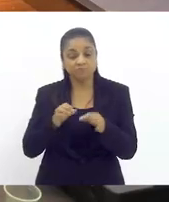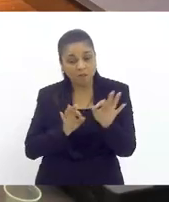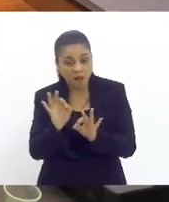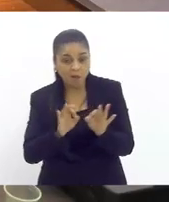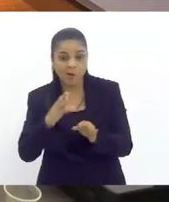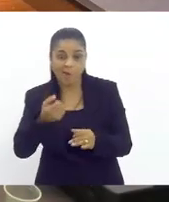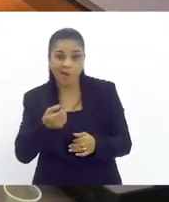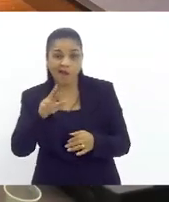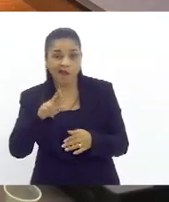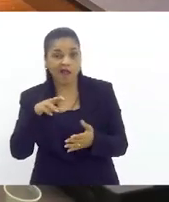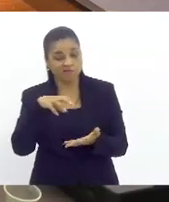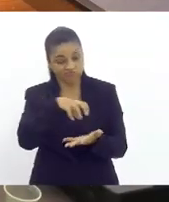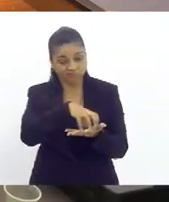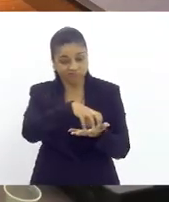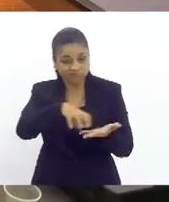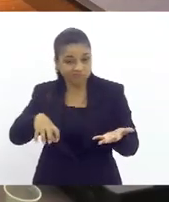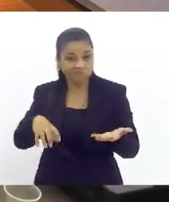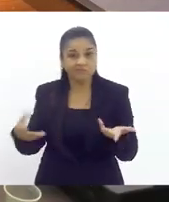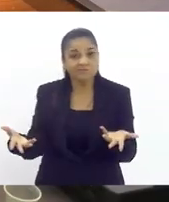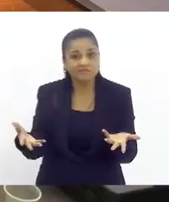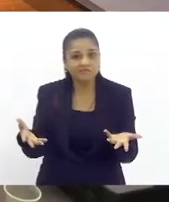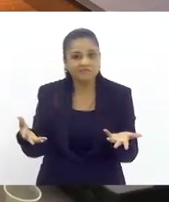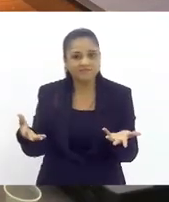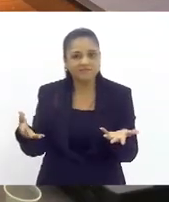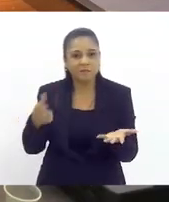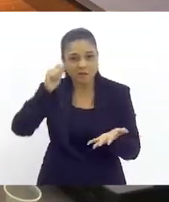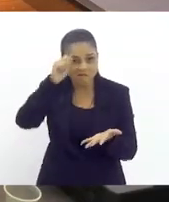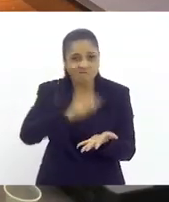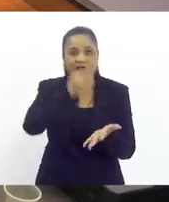não estamos Centralizado a ponto de poder validar